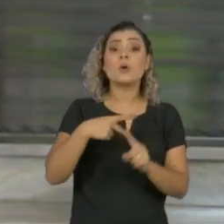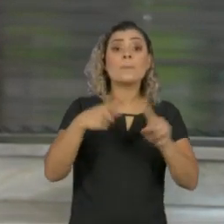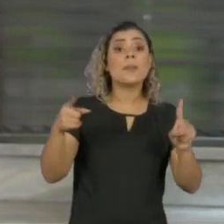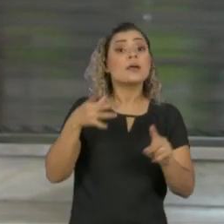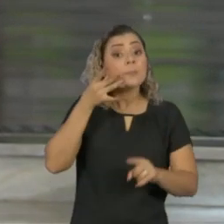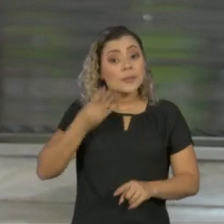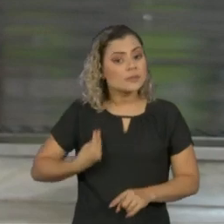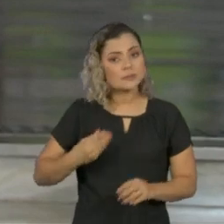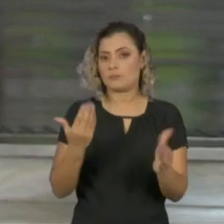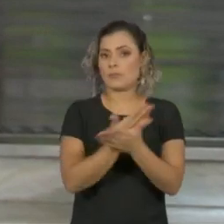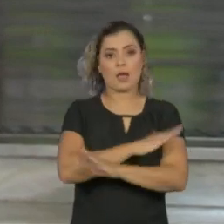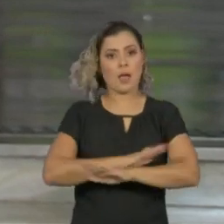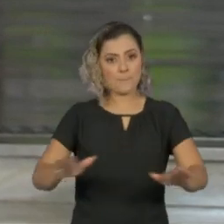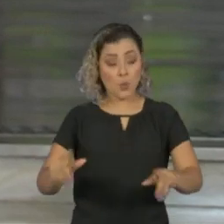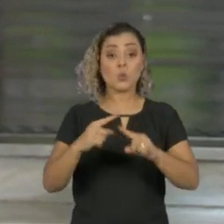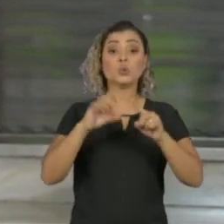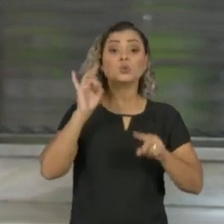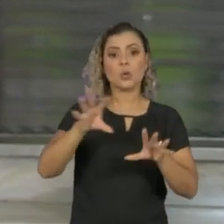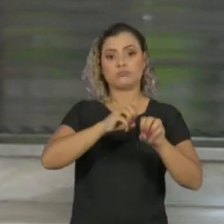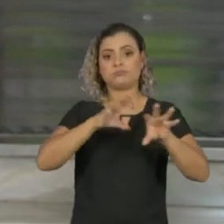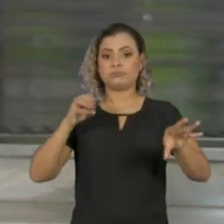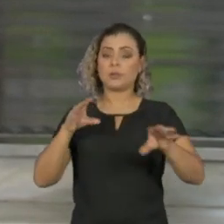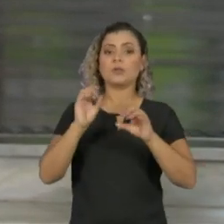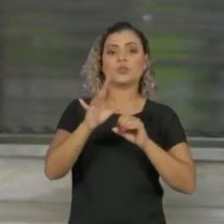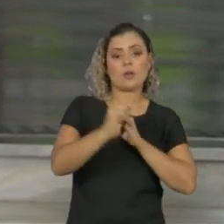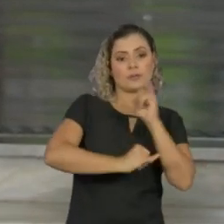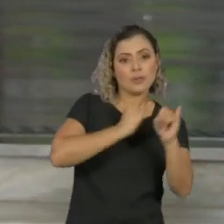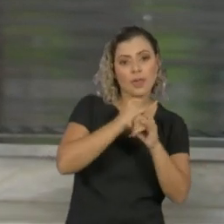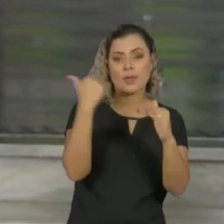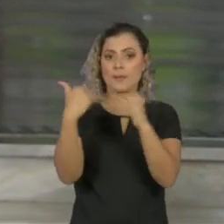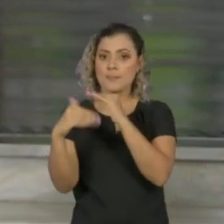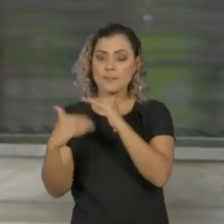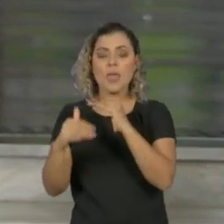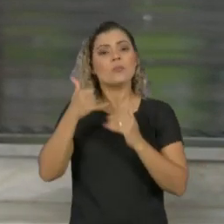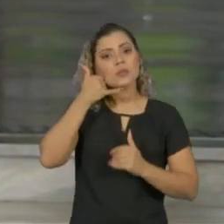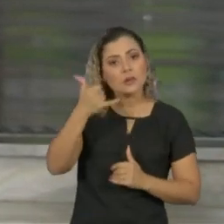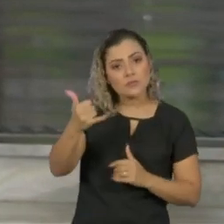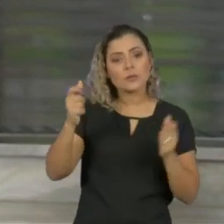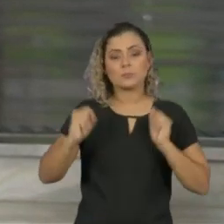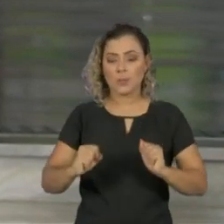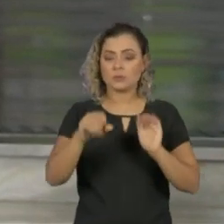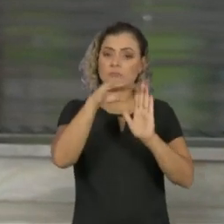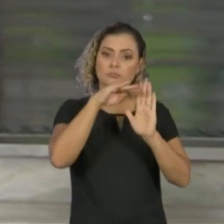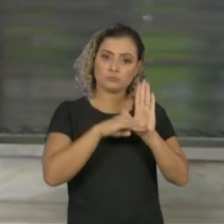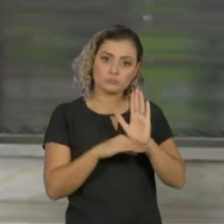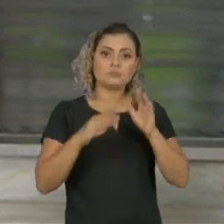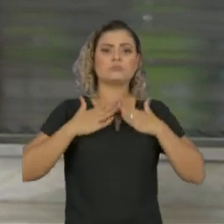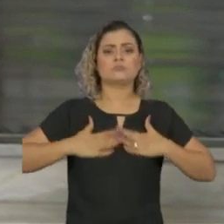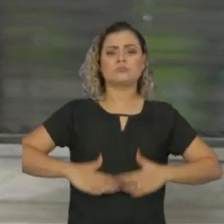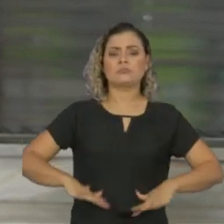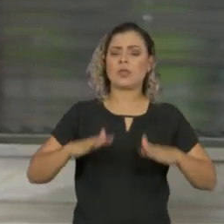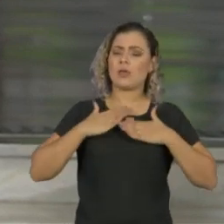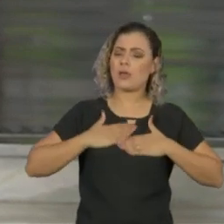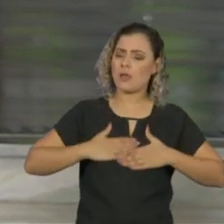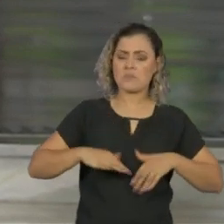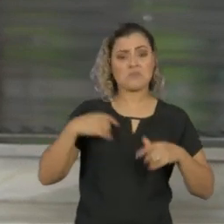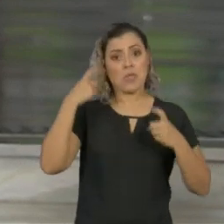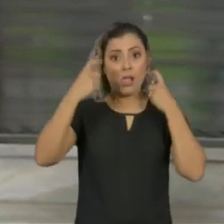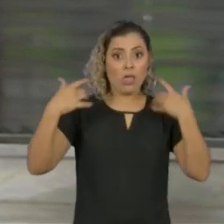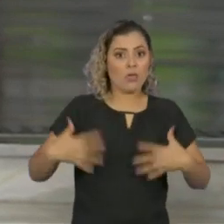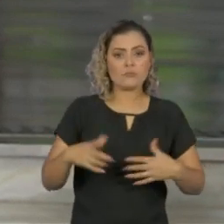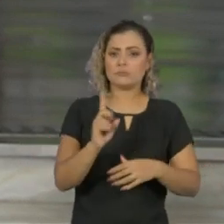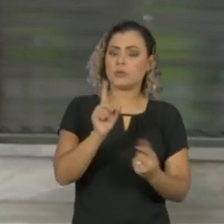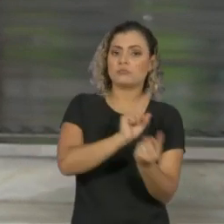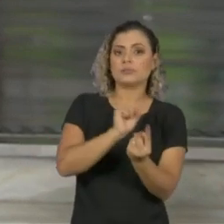ser presencial. E teremos estrutura para o atendimento correto, sereno, equilibrado e prestativo